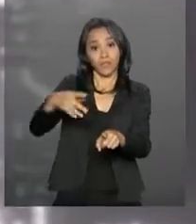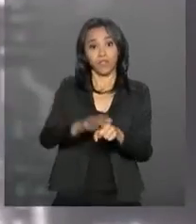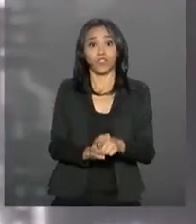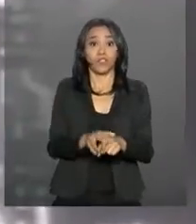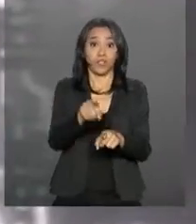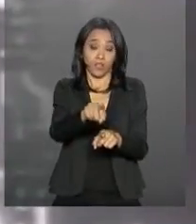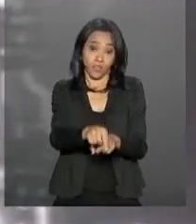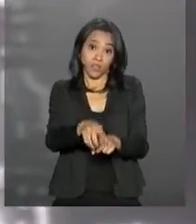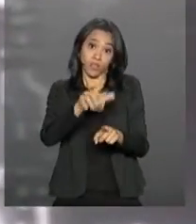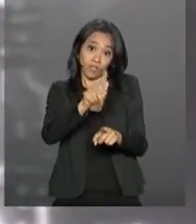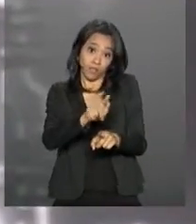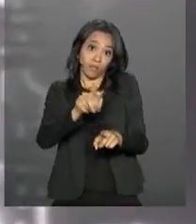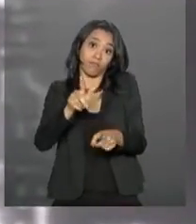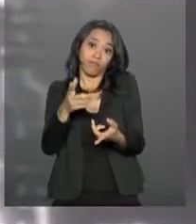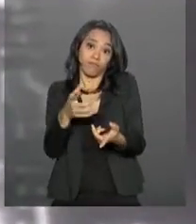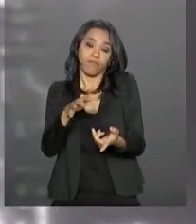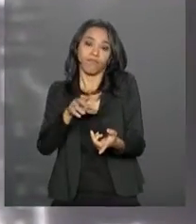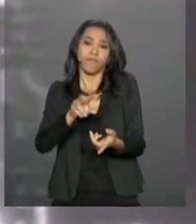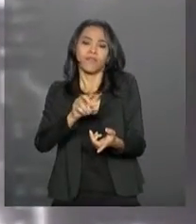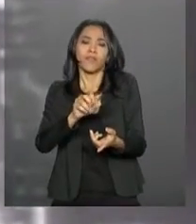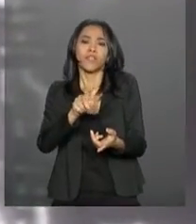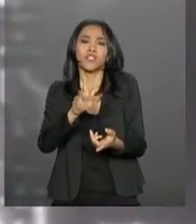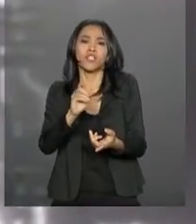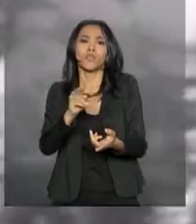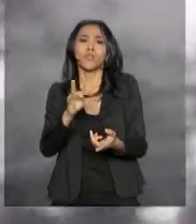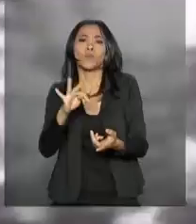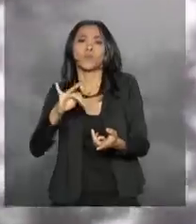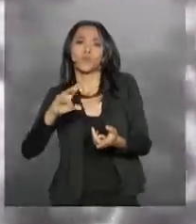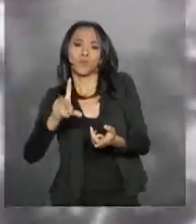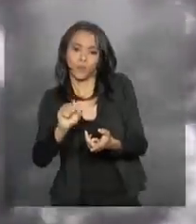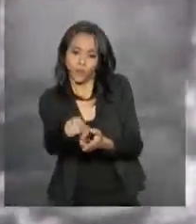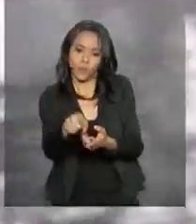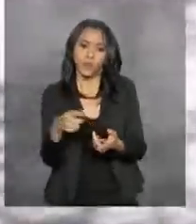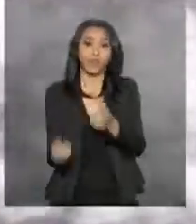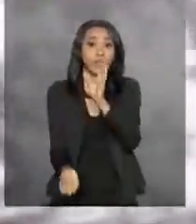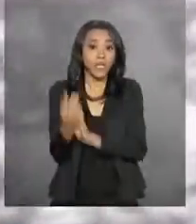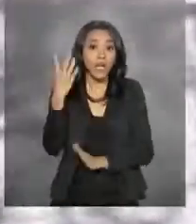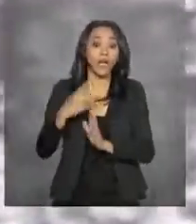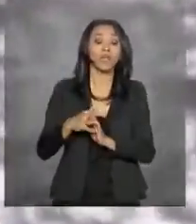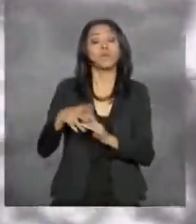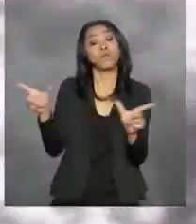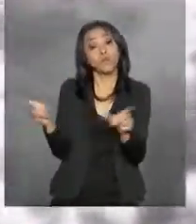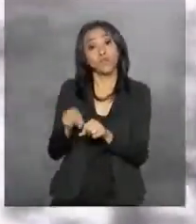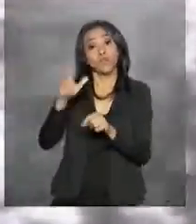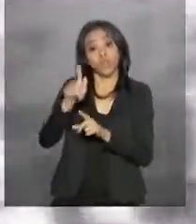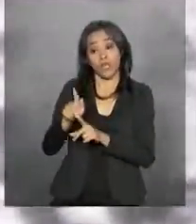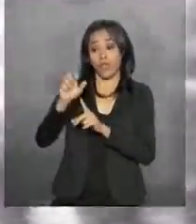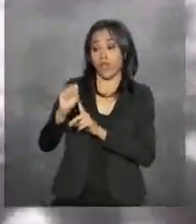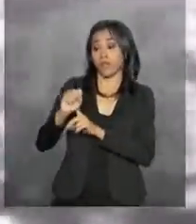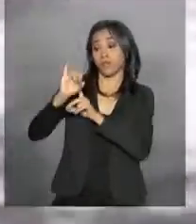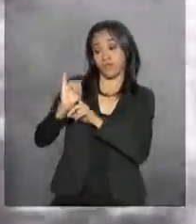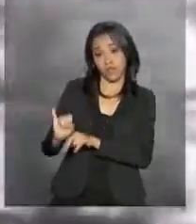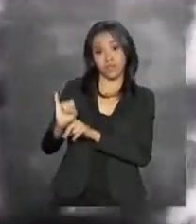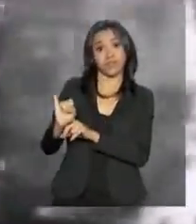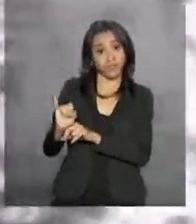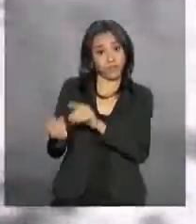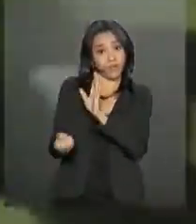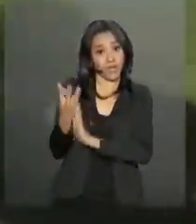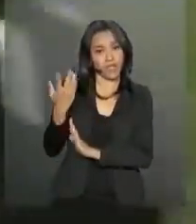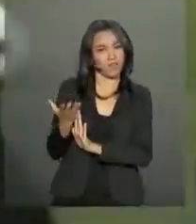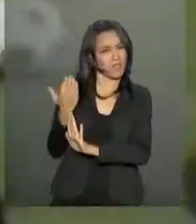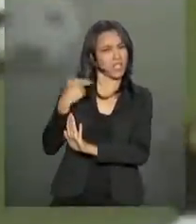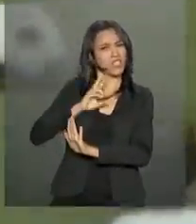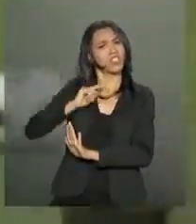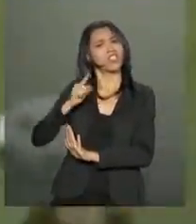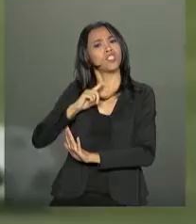anos era criado o gabinete de segurança institucional gsi naquela época com o nome de gabinete militar